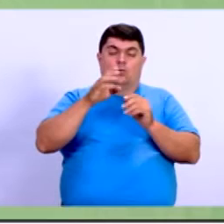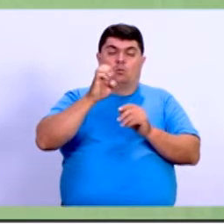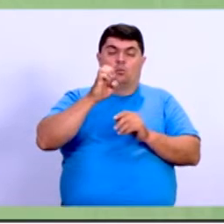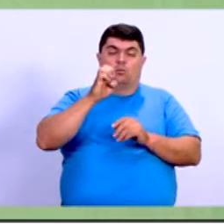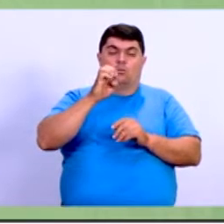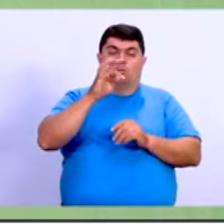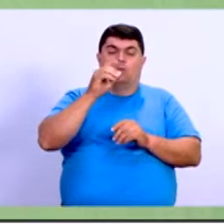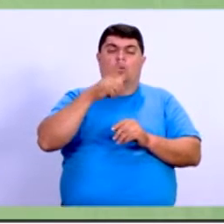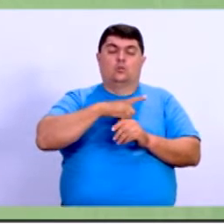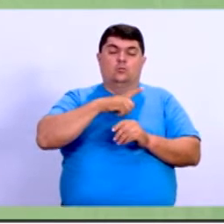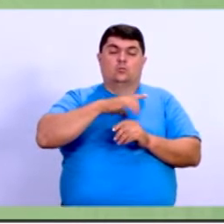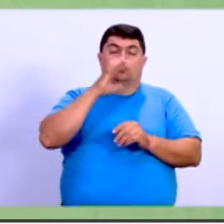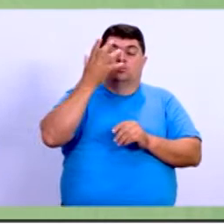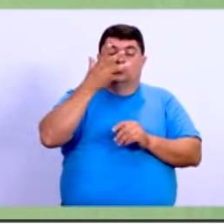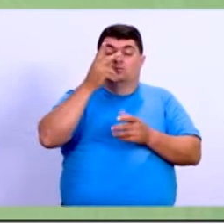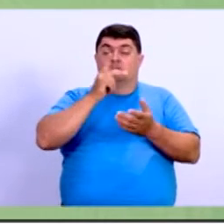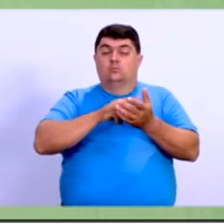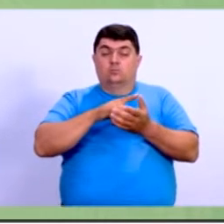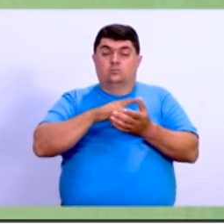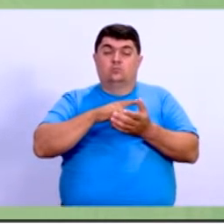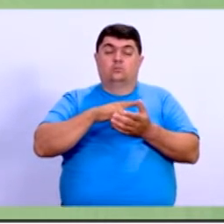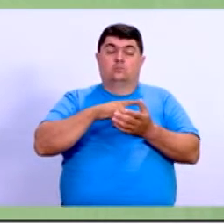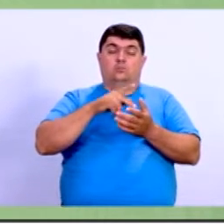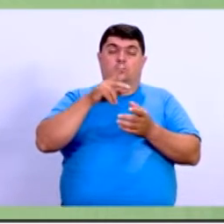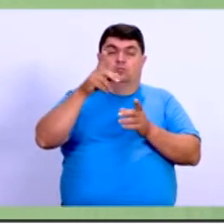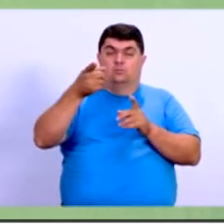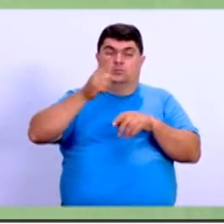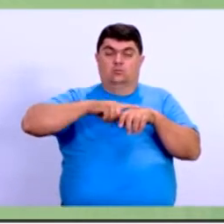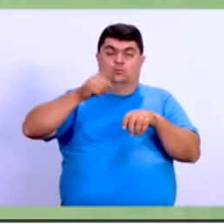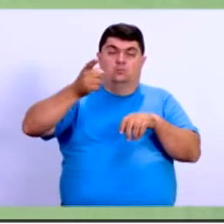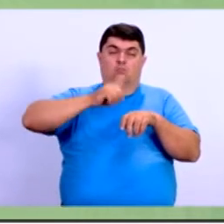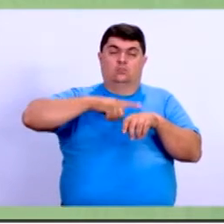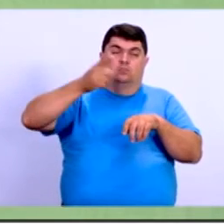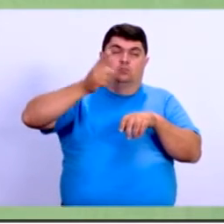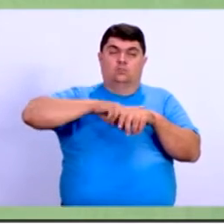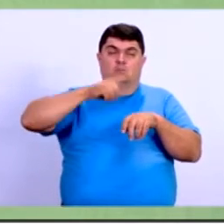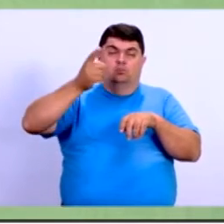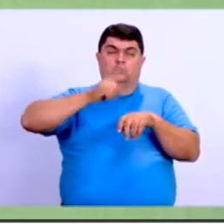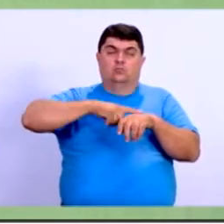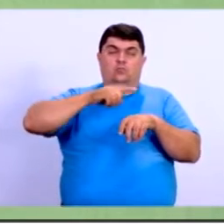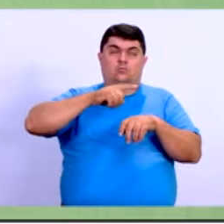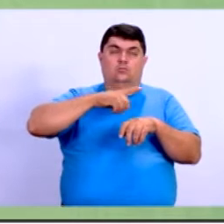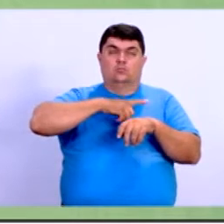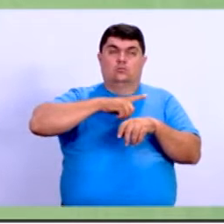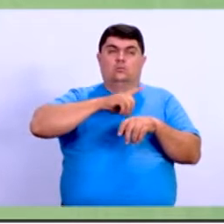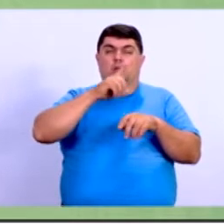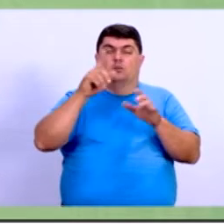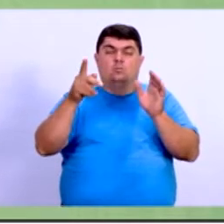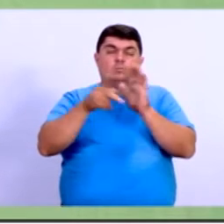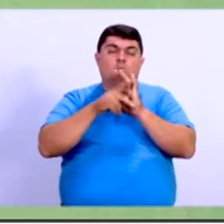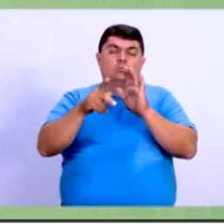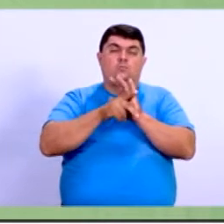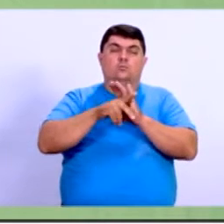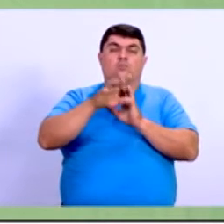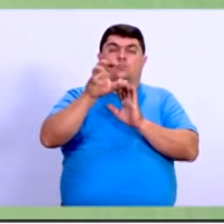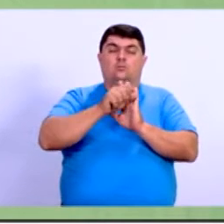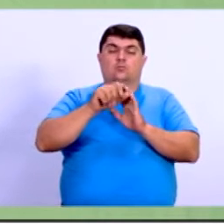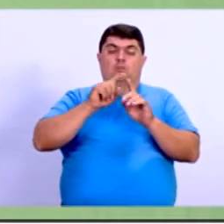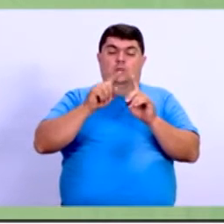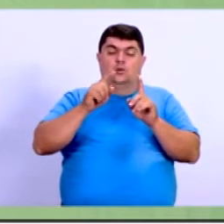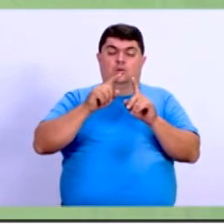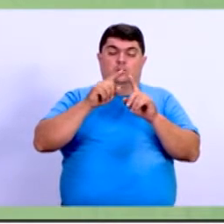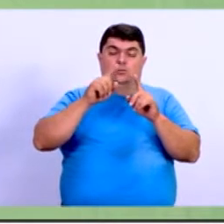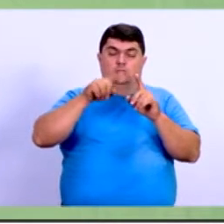classe que ele está. E herança é quando 2 ou mais classes possuem atributos em comum, no entanto, elas têm